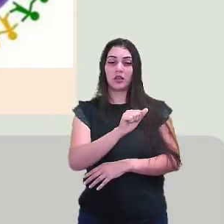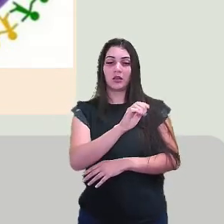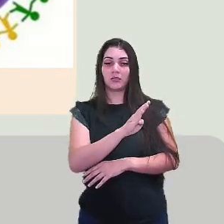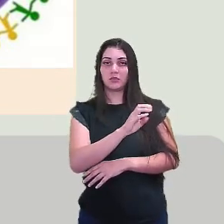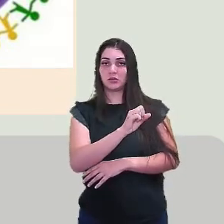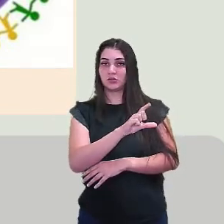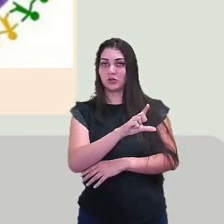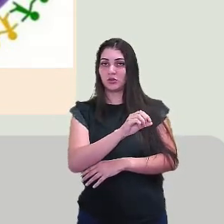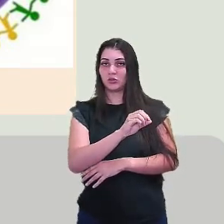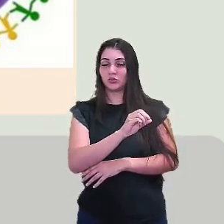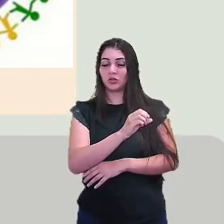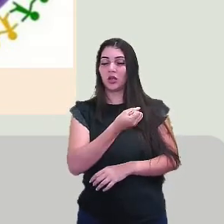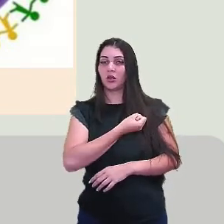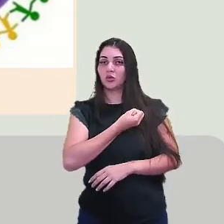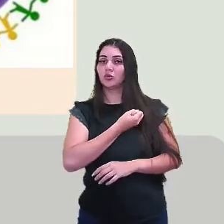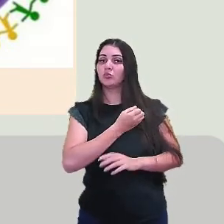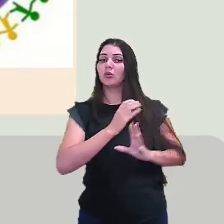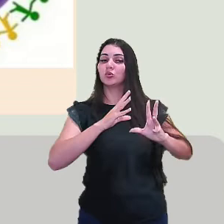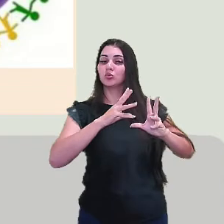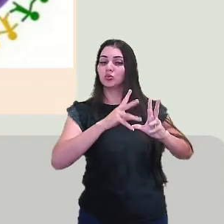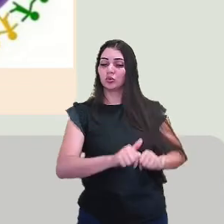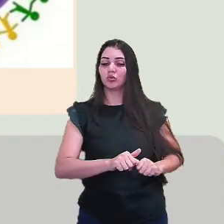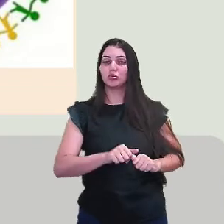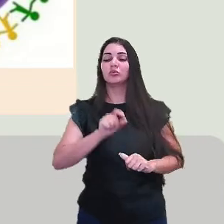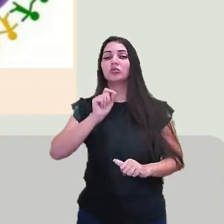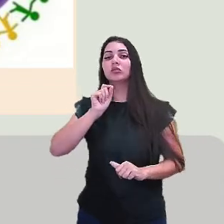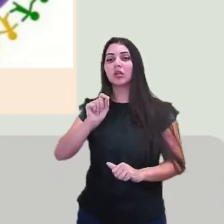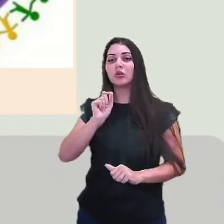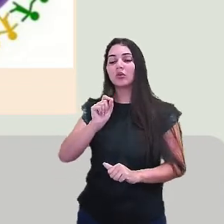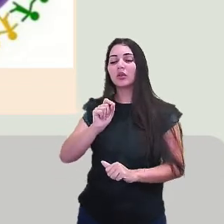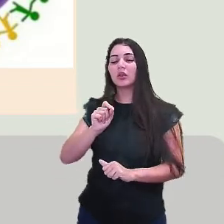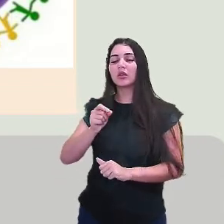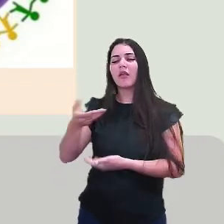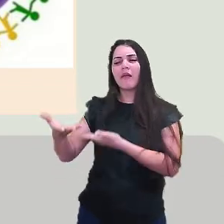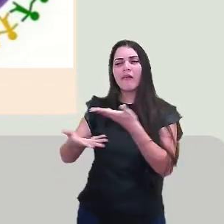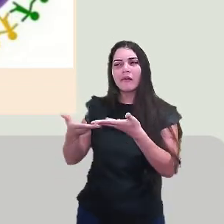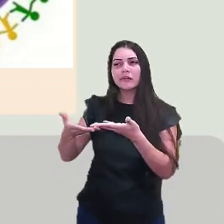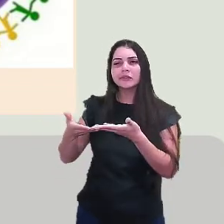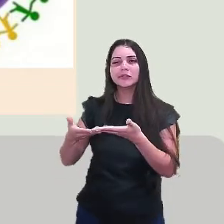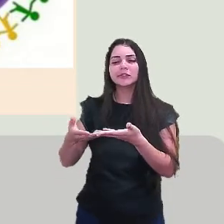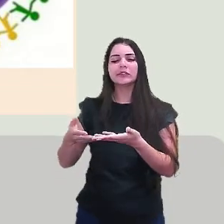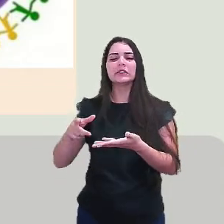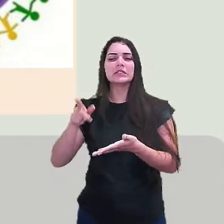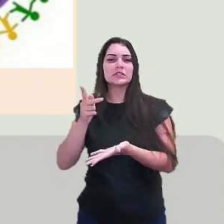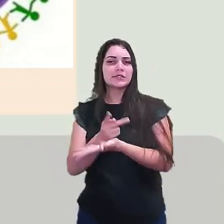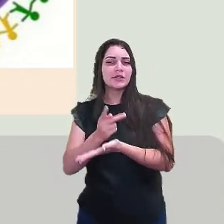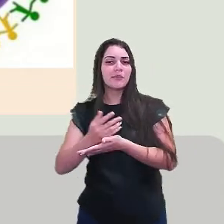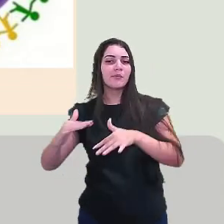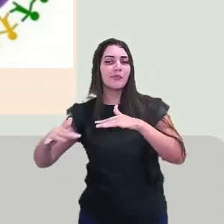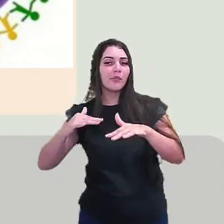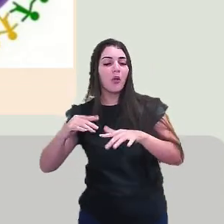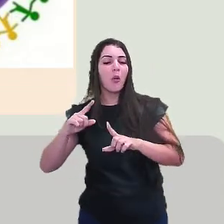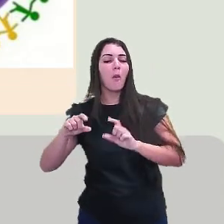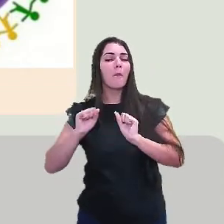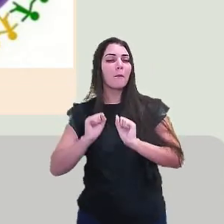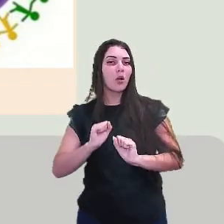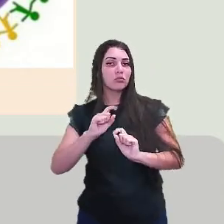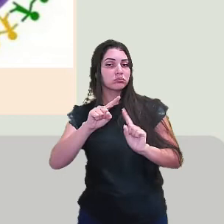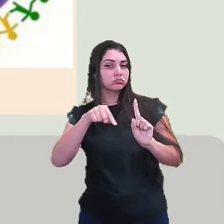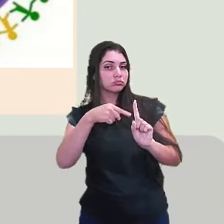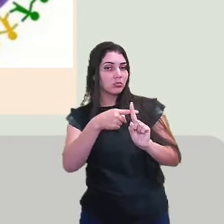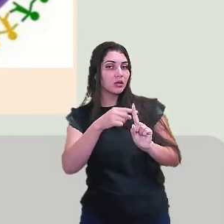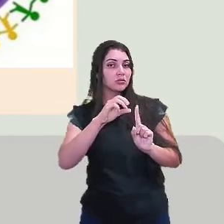que é um determinado espaço, que está sempre em constante movimento. Pode ser para mais ou para